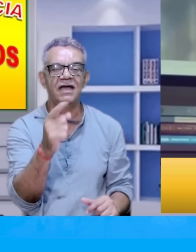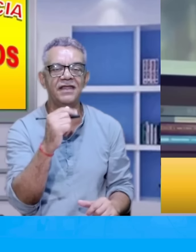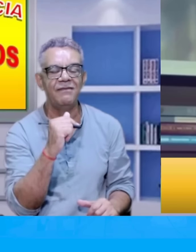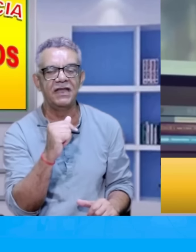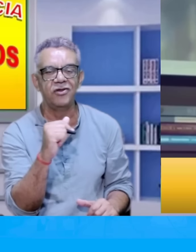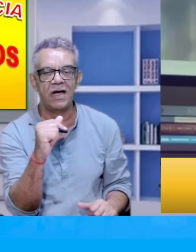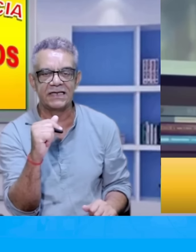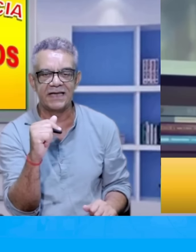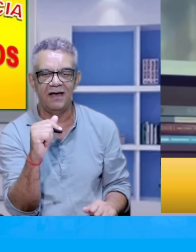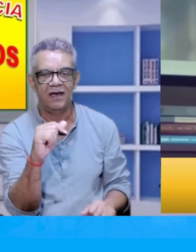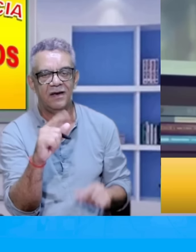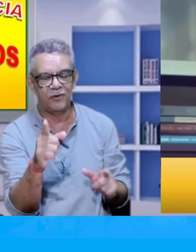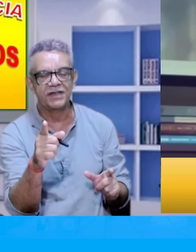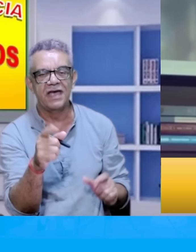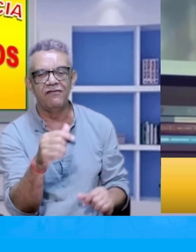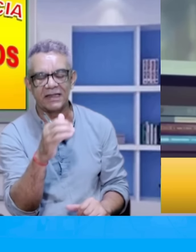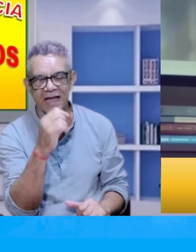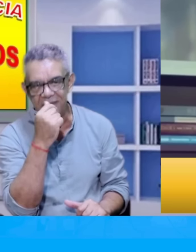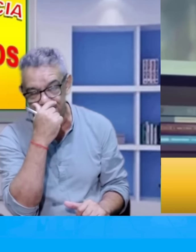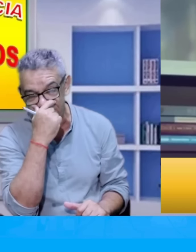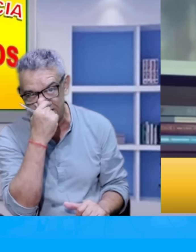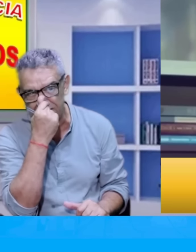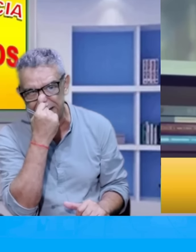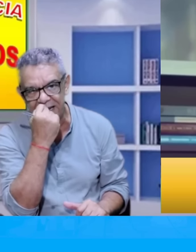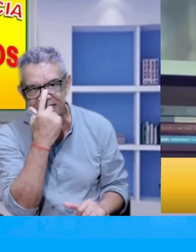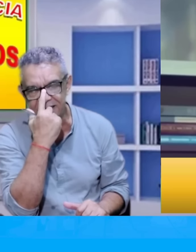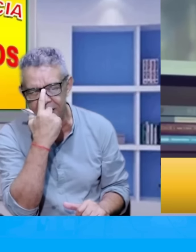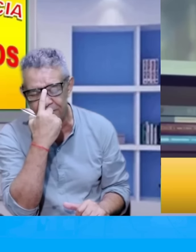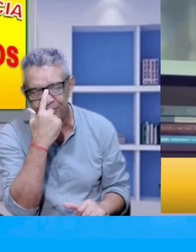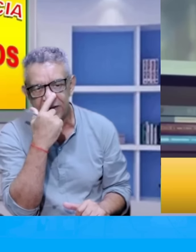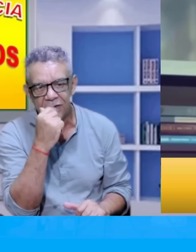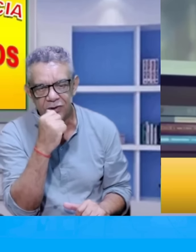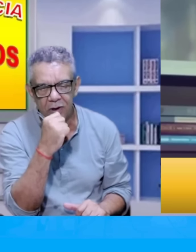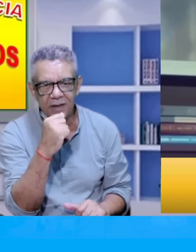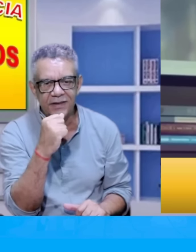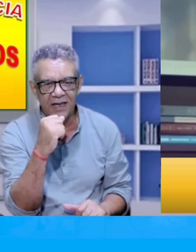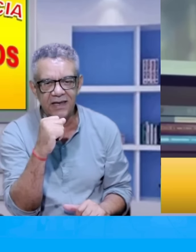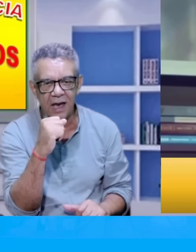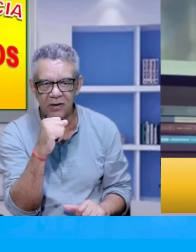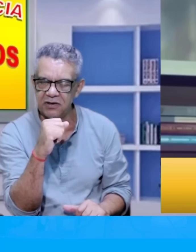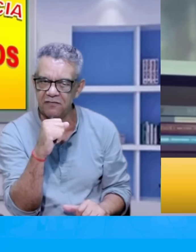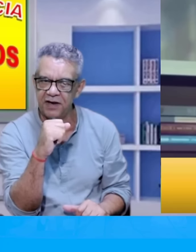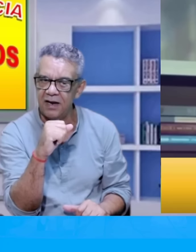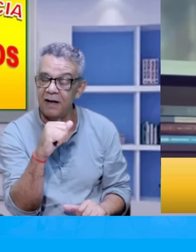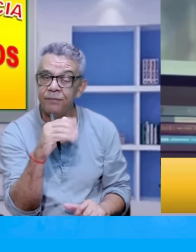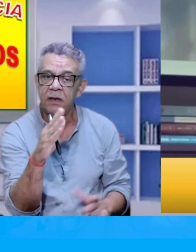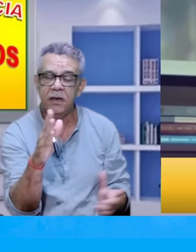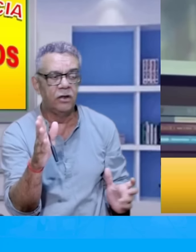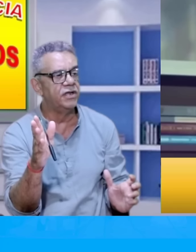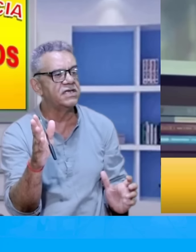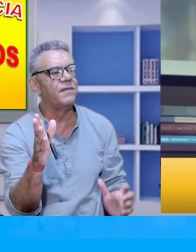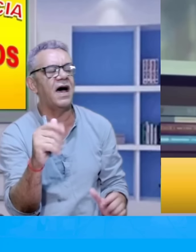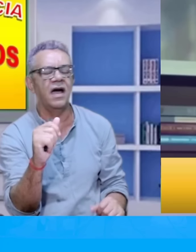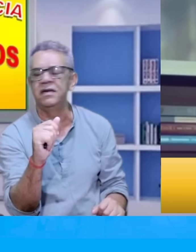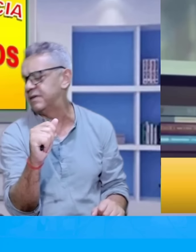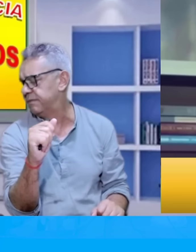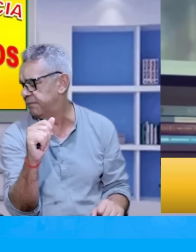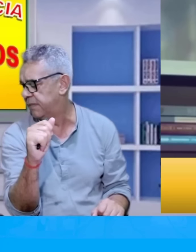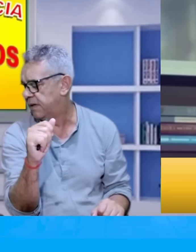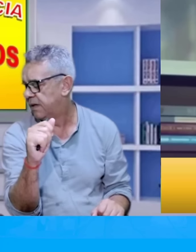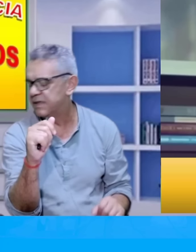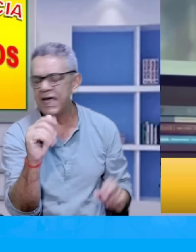criticando o André Mendonça por ter votado pela condenação do Daniel Silveira. E o Nunes